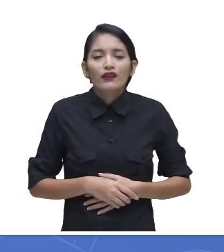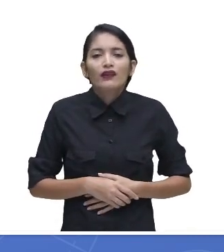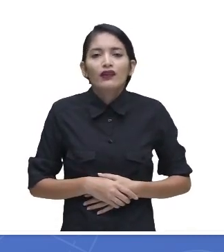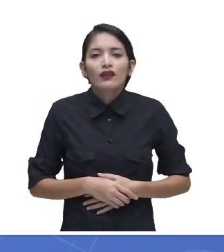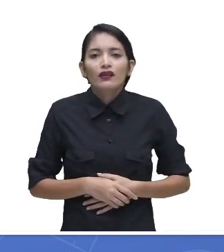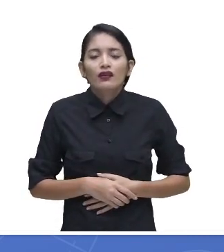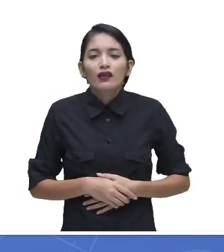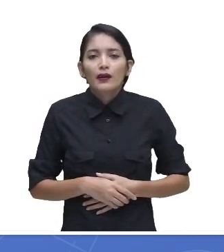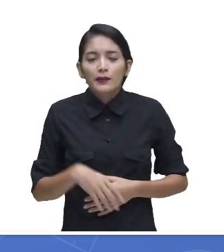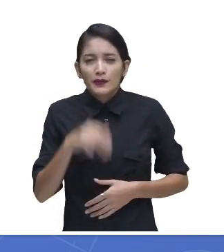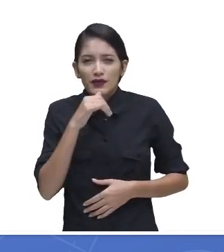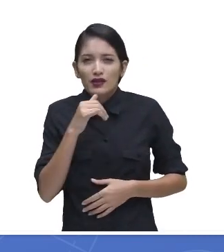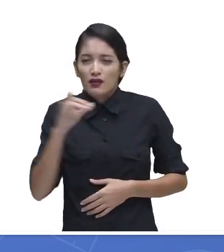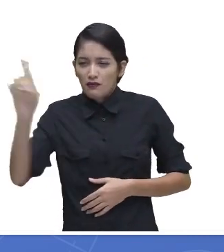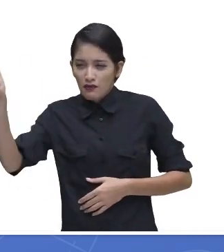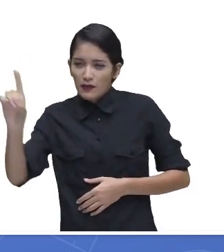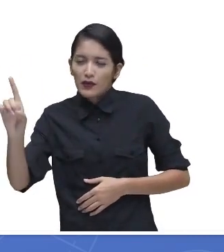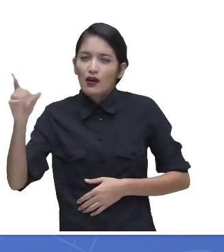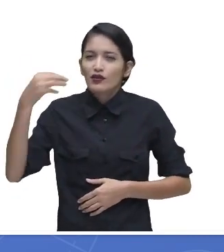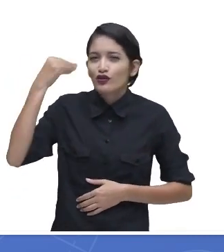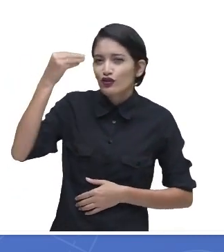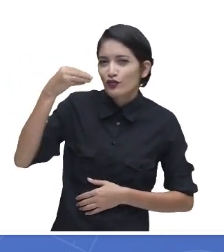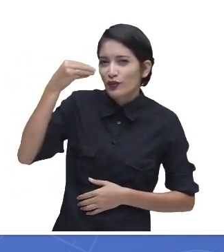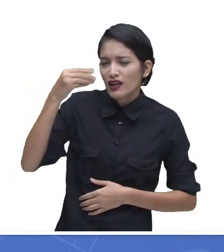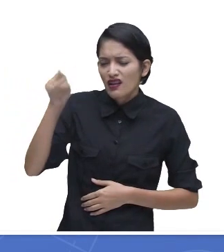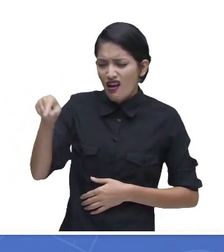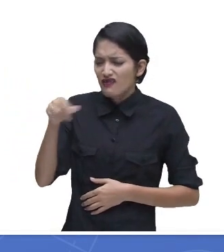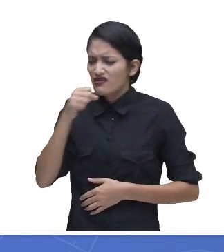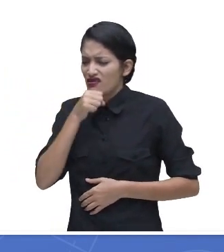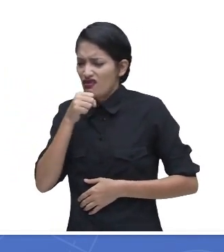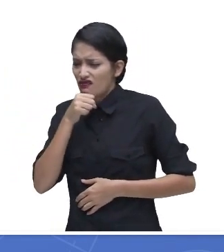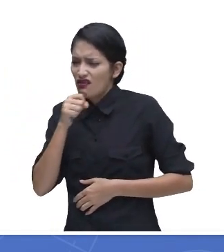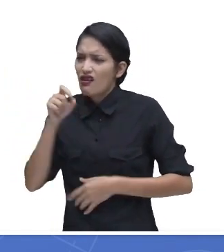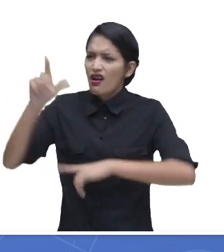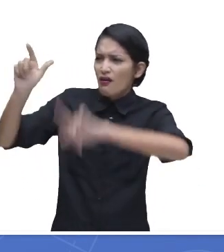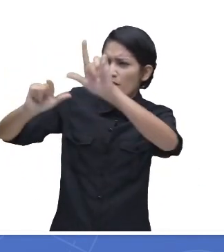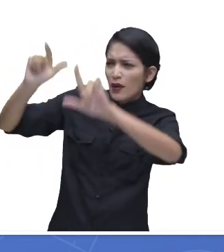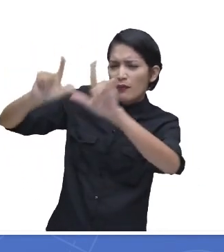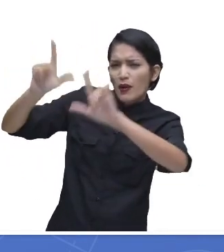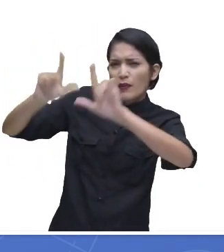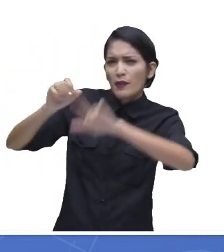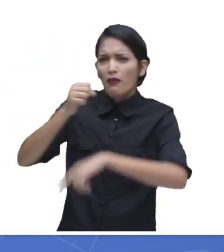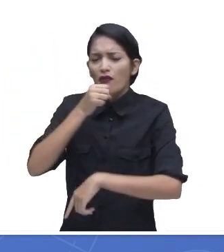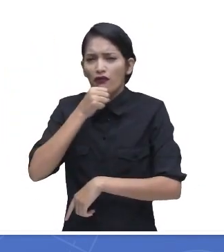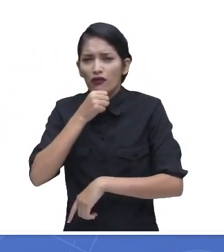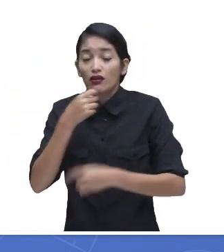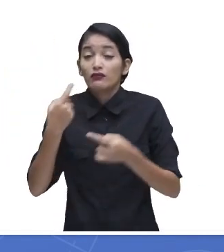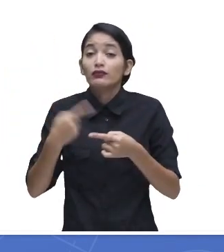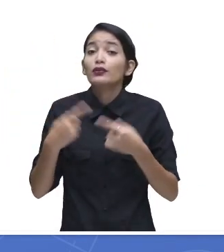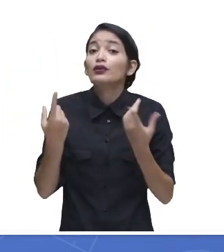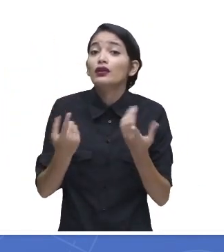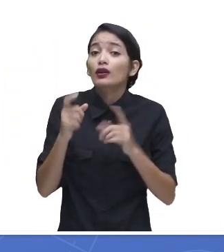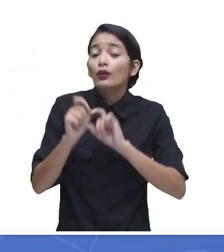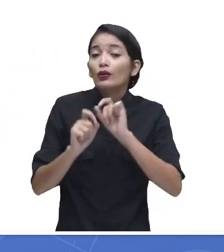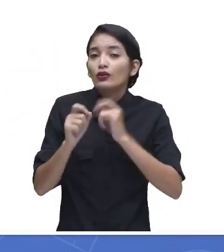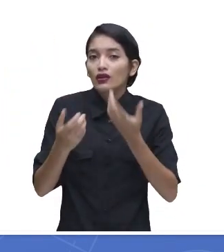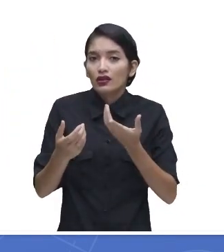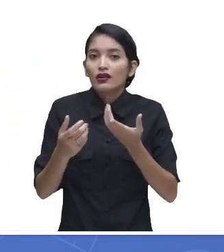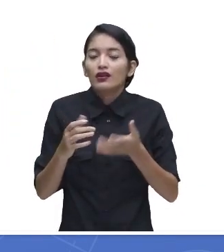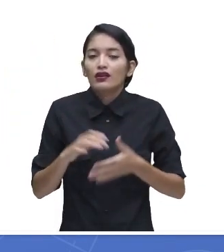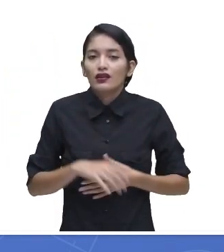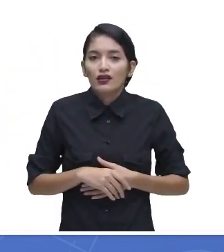você vai ouvir uma pessoa mais madura falando, você é velho, a tua ideia é velha, né? Por quê? Porque vocês estão rompendo